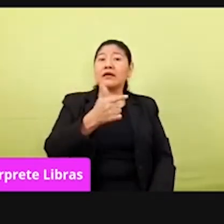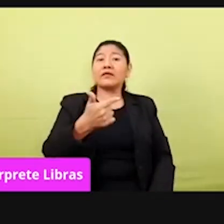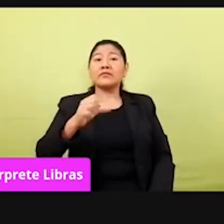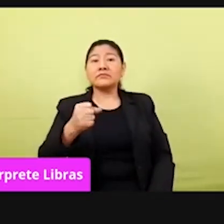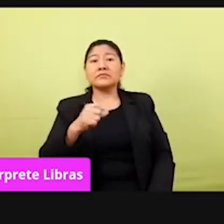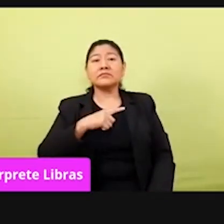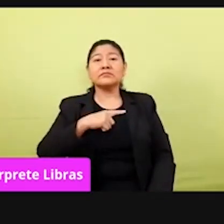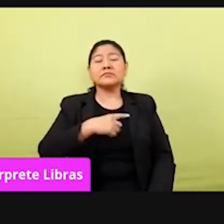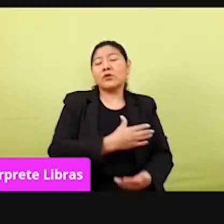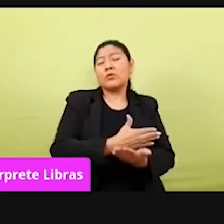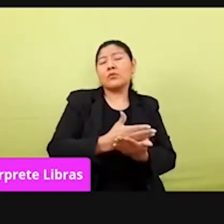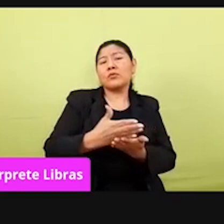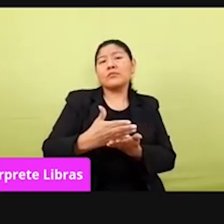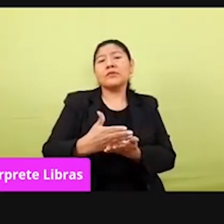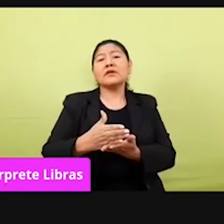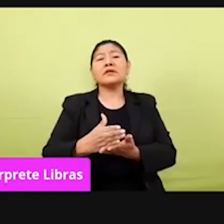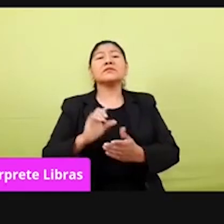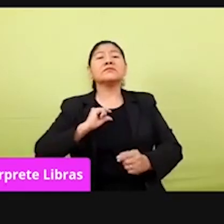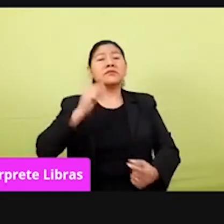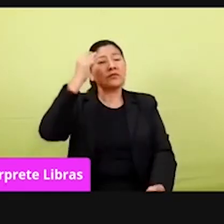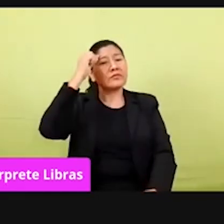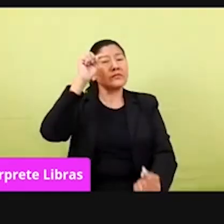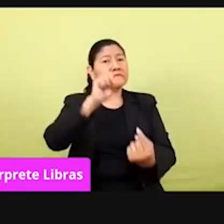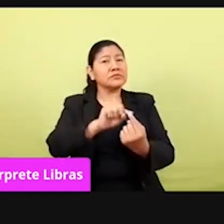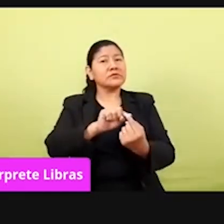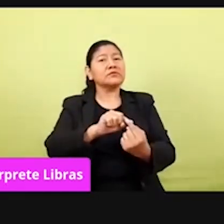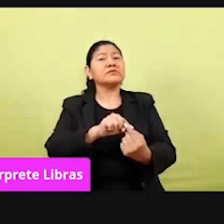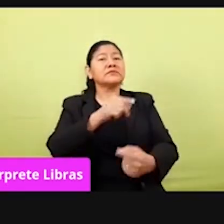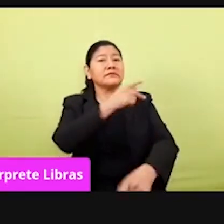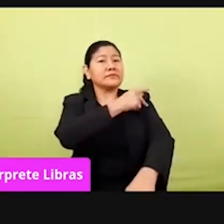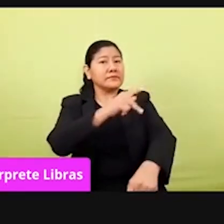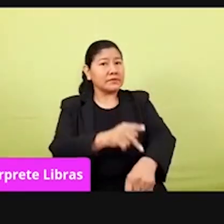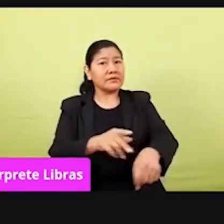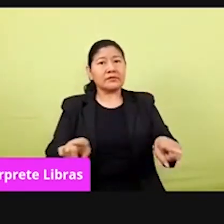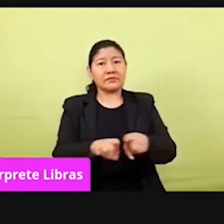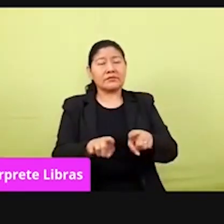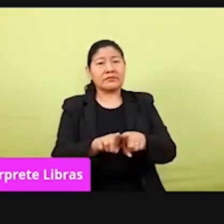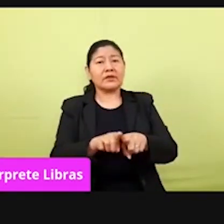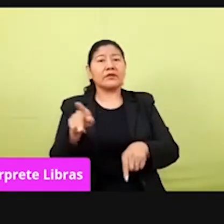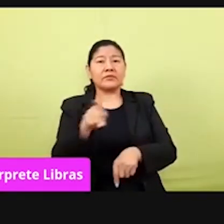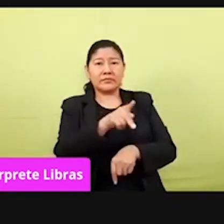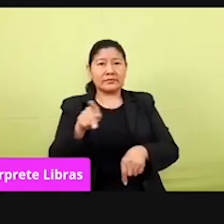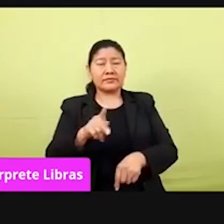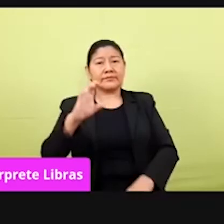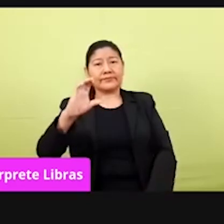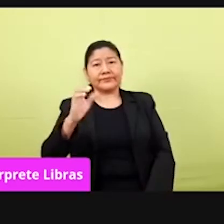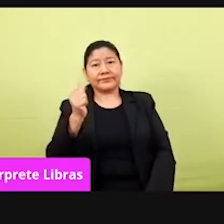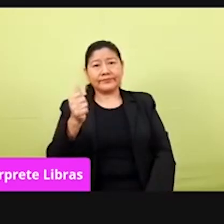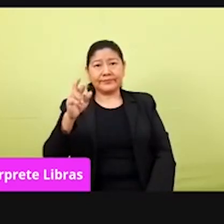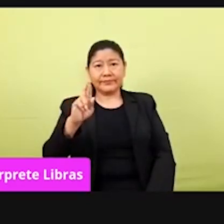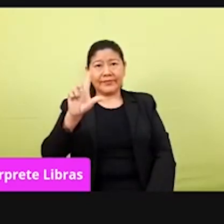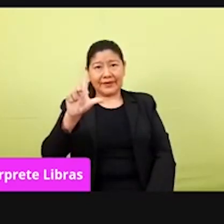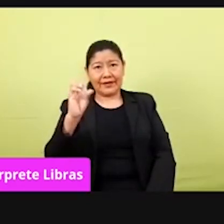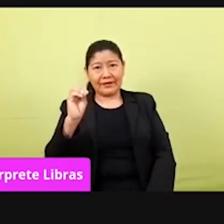da educação do campo, com o professor especialista Carlos Roberto Porto e o professor especialista Wendel de